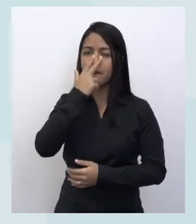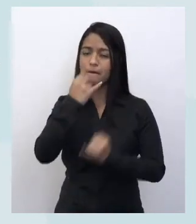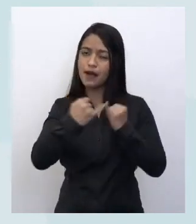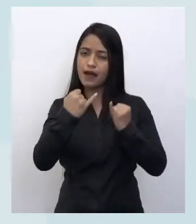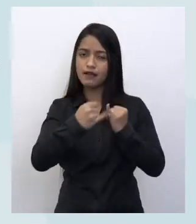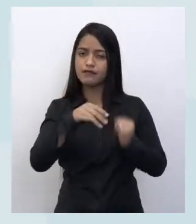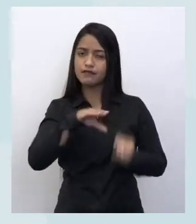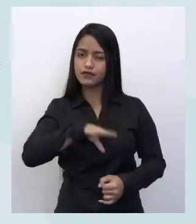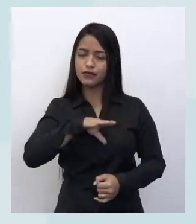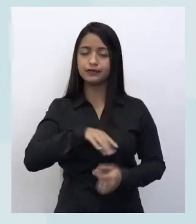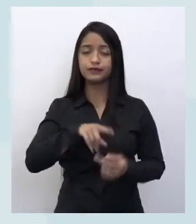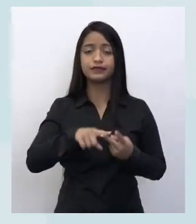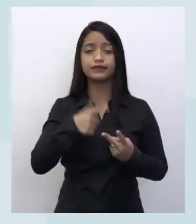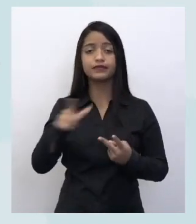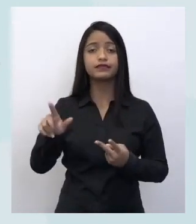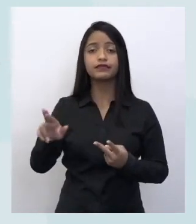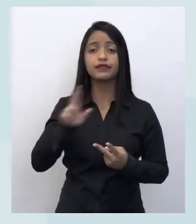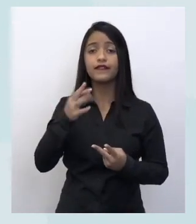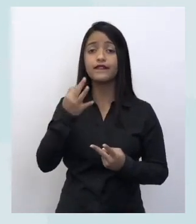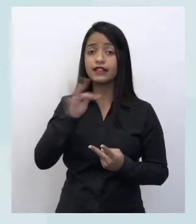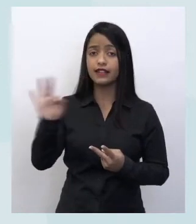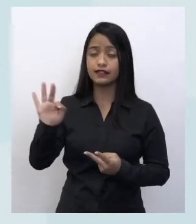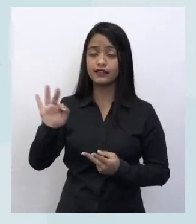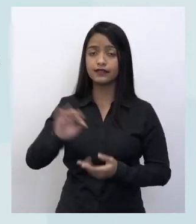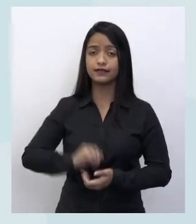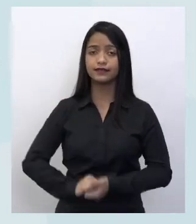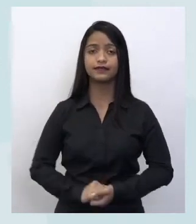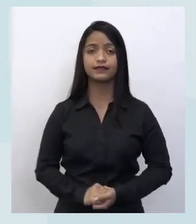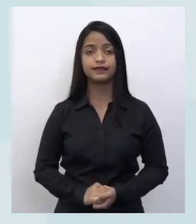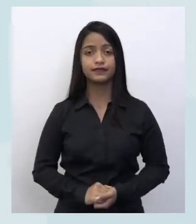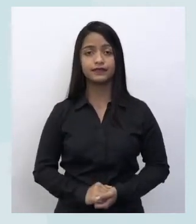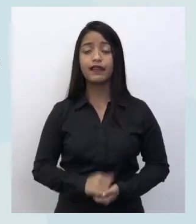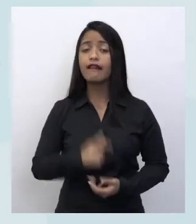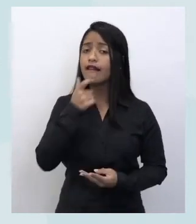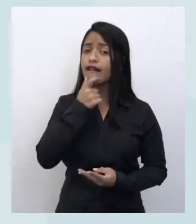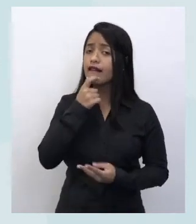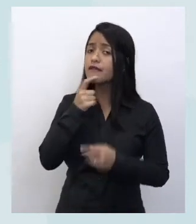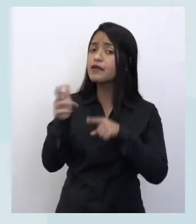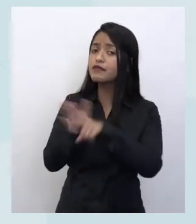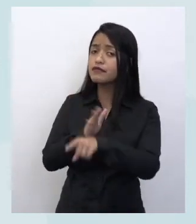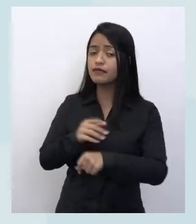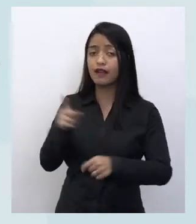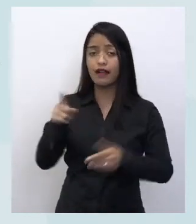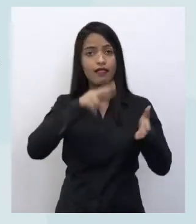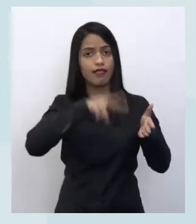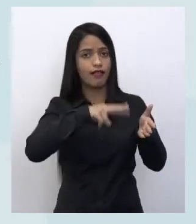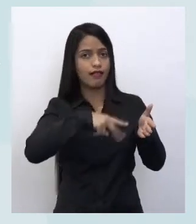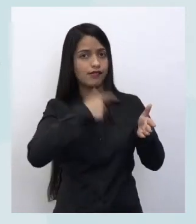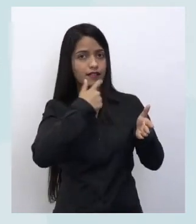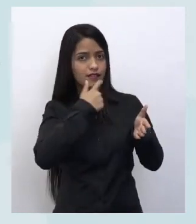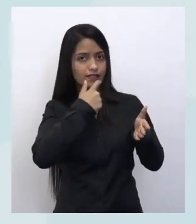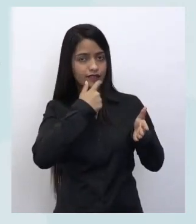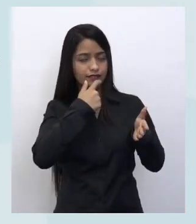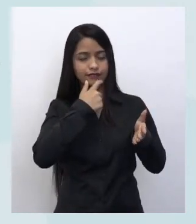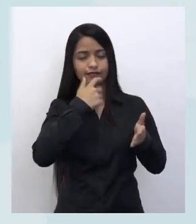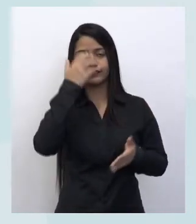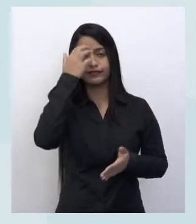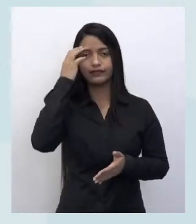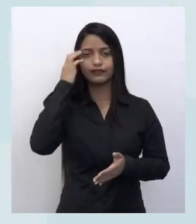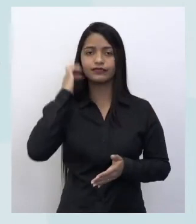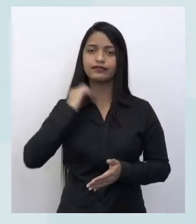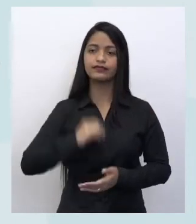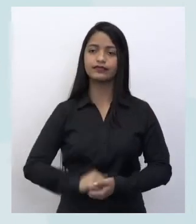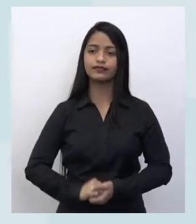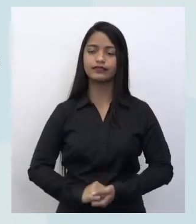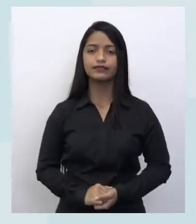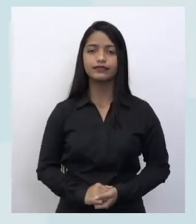francês é déchiffre-moi ou je te devore. Em inglês. Decipher me or I will devour